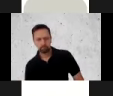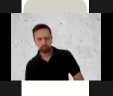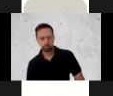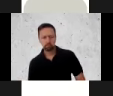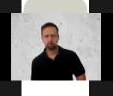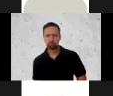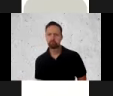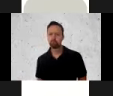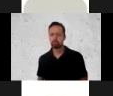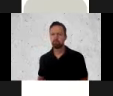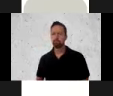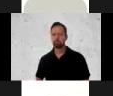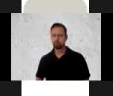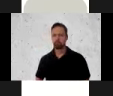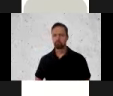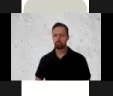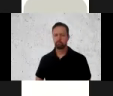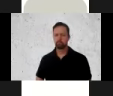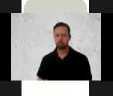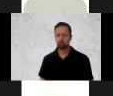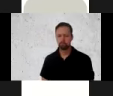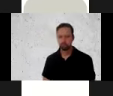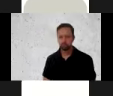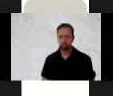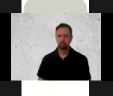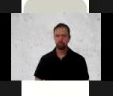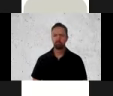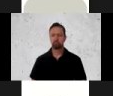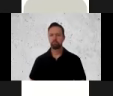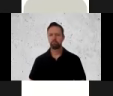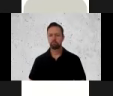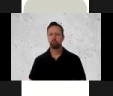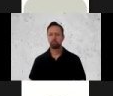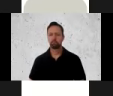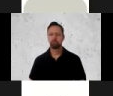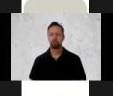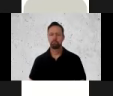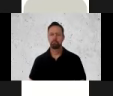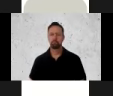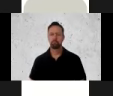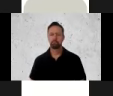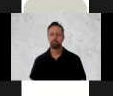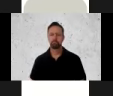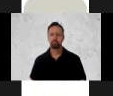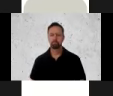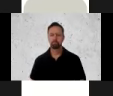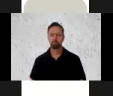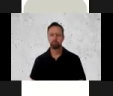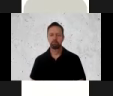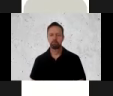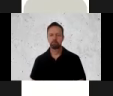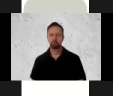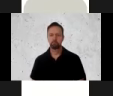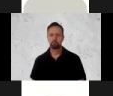problemas, você poderia ter um canal, municípios com instituições melhores já previam que essa reforma ia aumentar a demanda